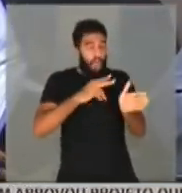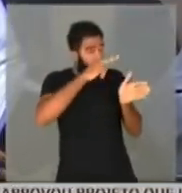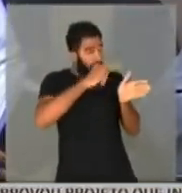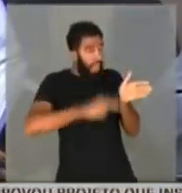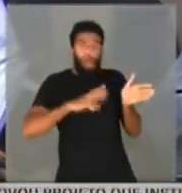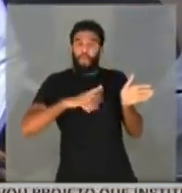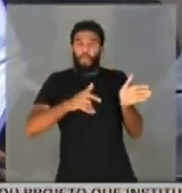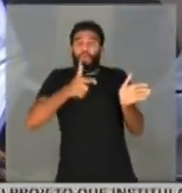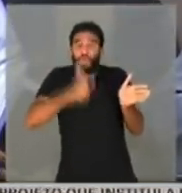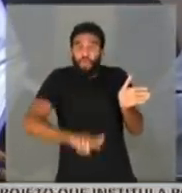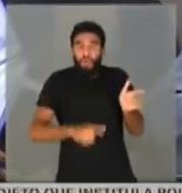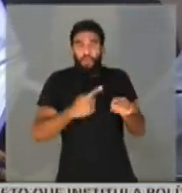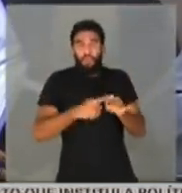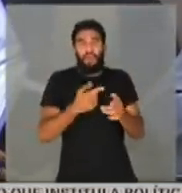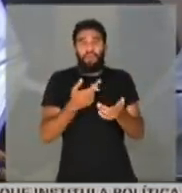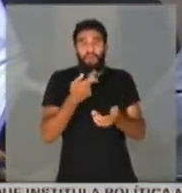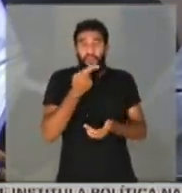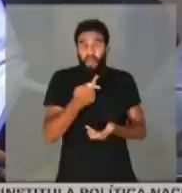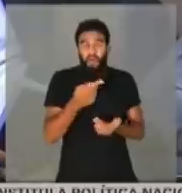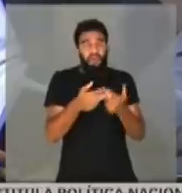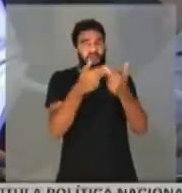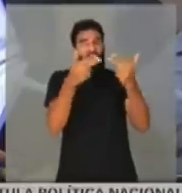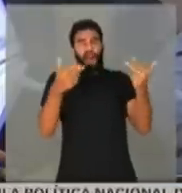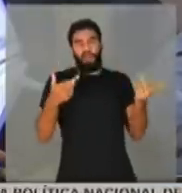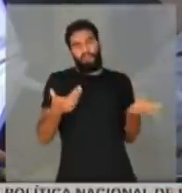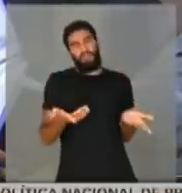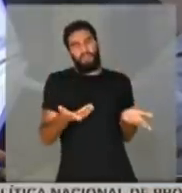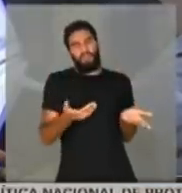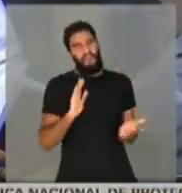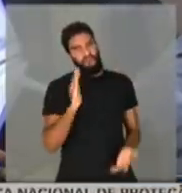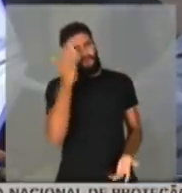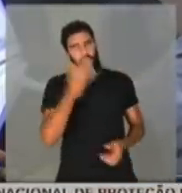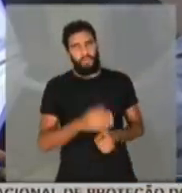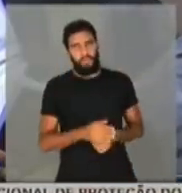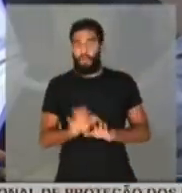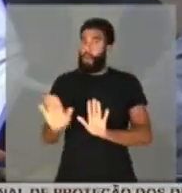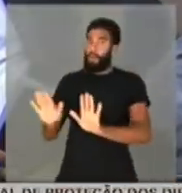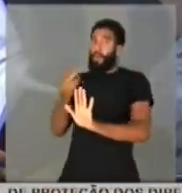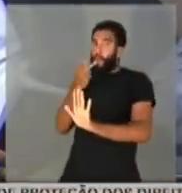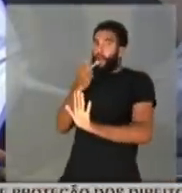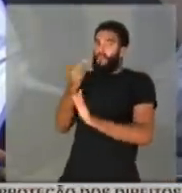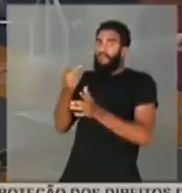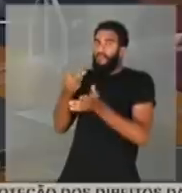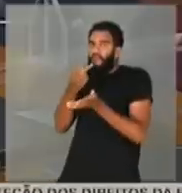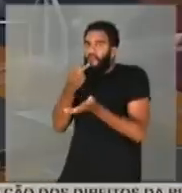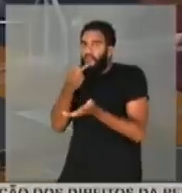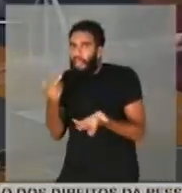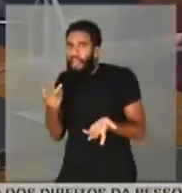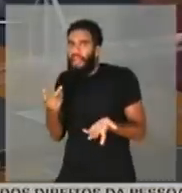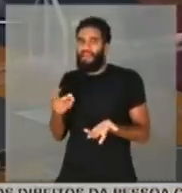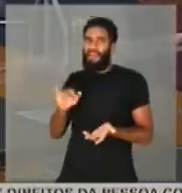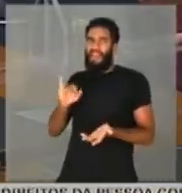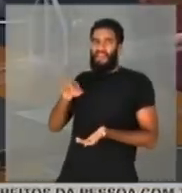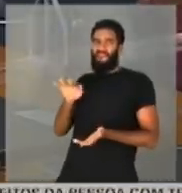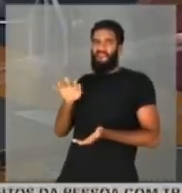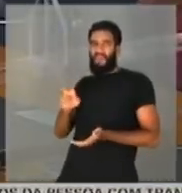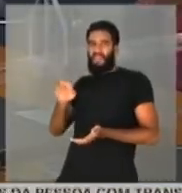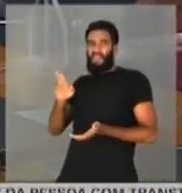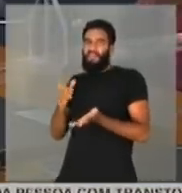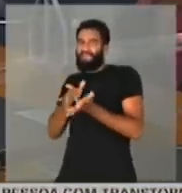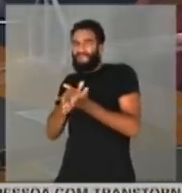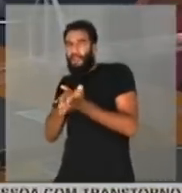de novo, porque a senhora falou uma série de inverdades aqui. Não faça isso. O senhor pode dizer que eu falei em verdade, mas não me peça para